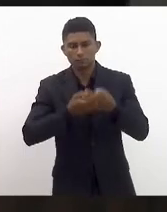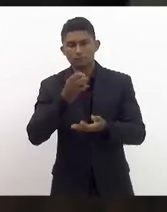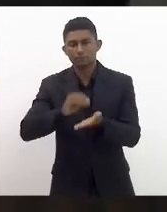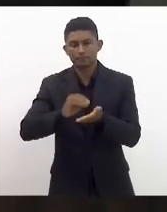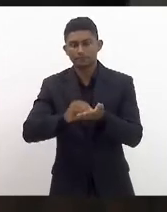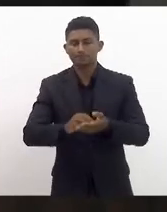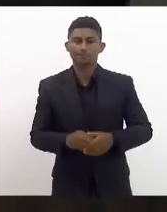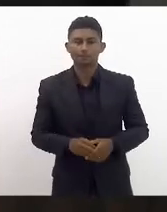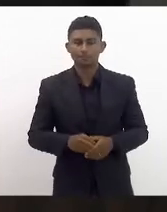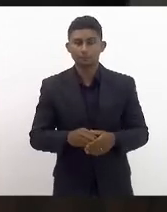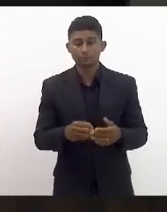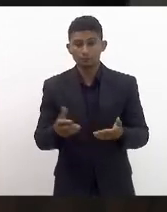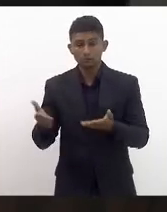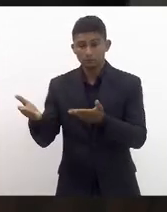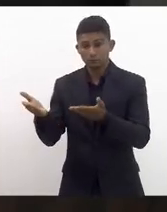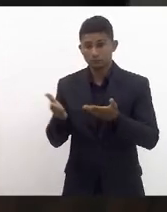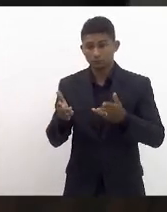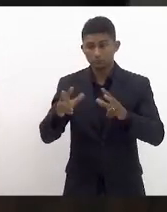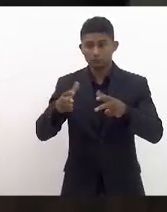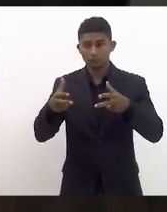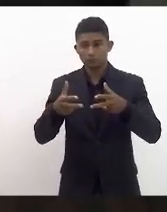parecer